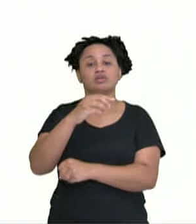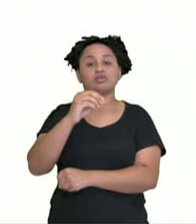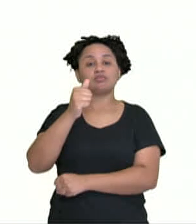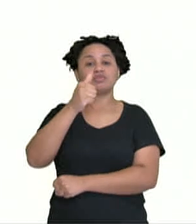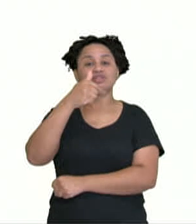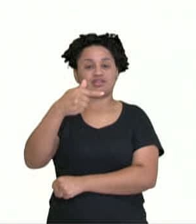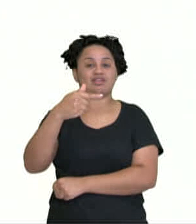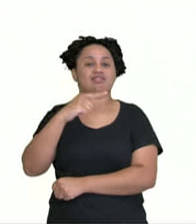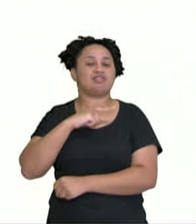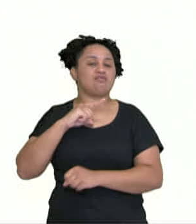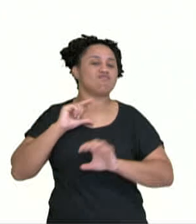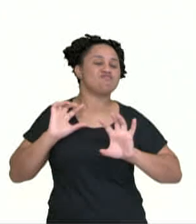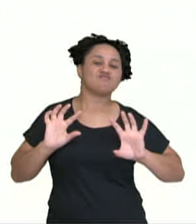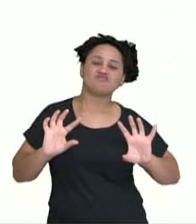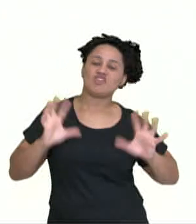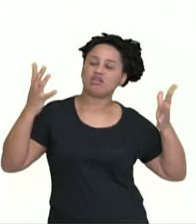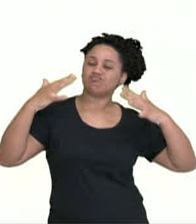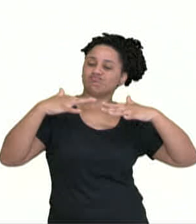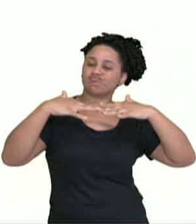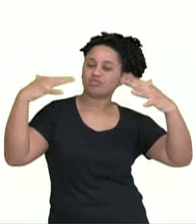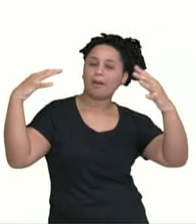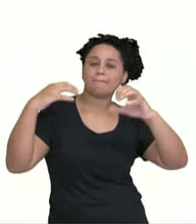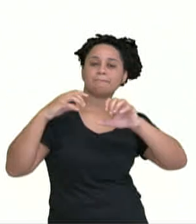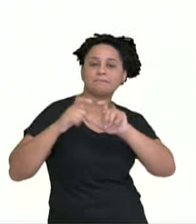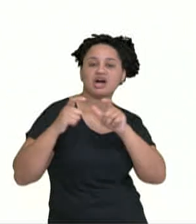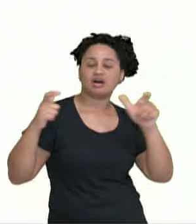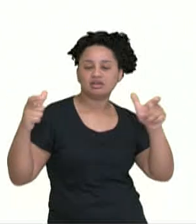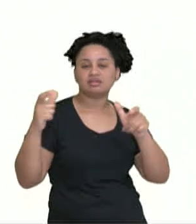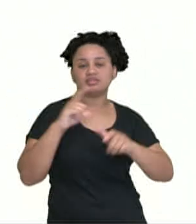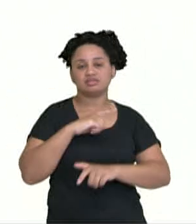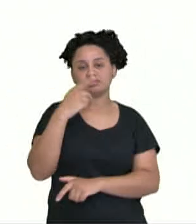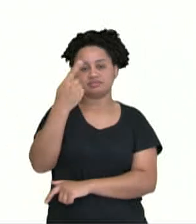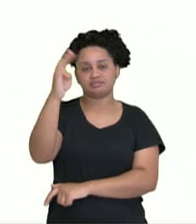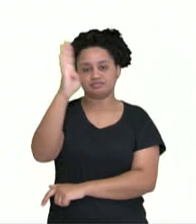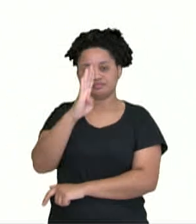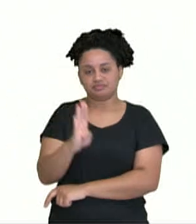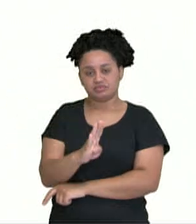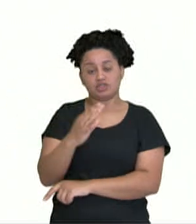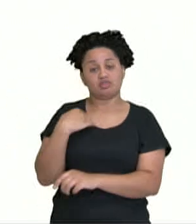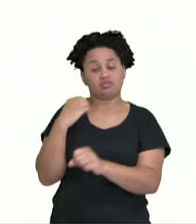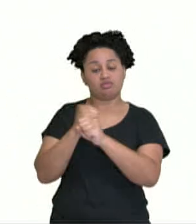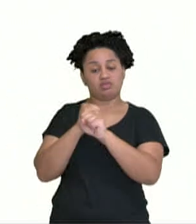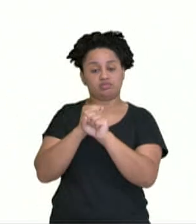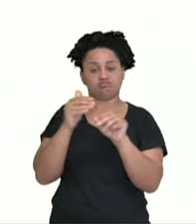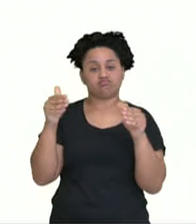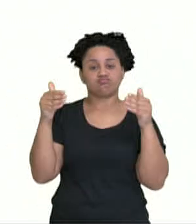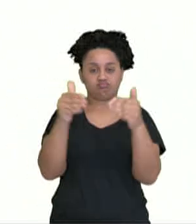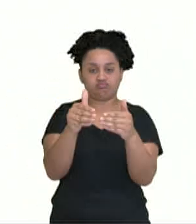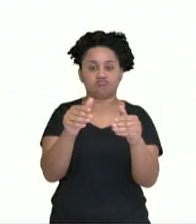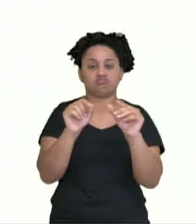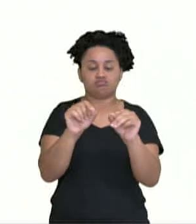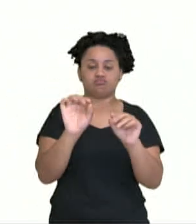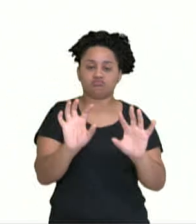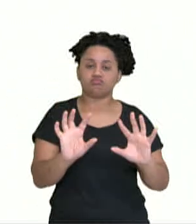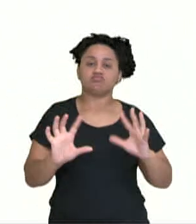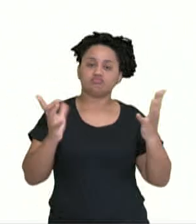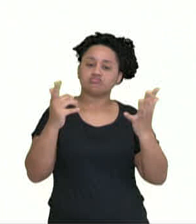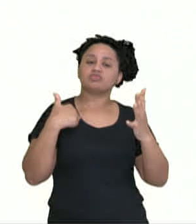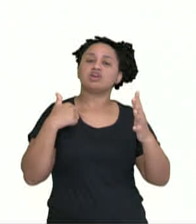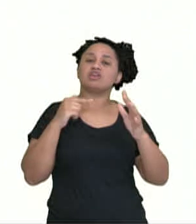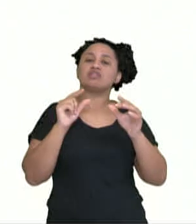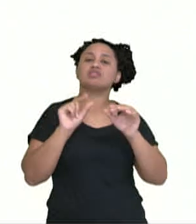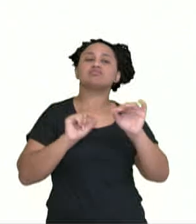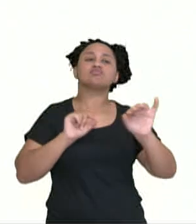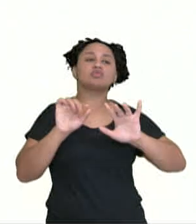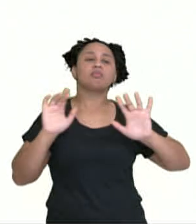grande evento dos jogos eletrônicos no nosso país, tá? Foi um ano especial, esse evento movimentou,